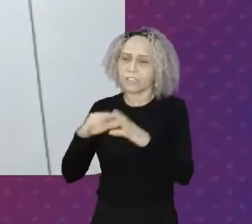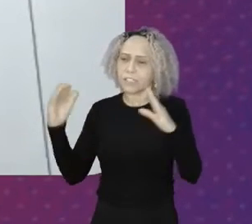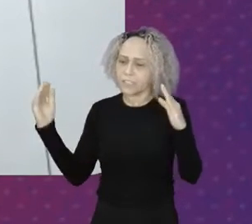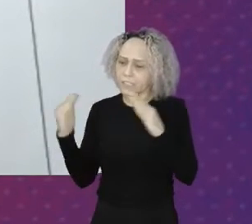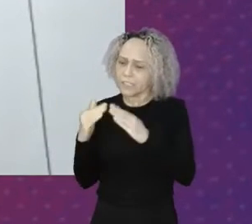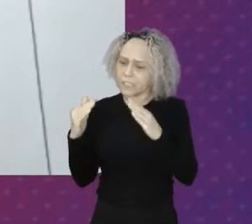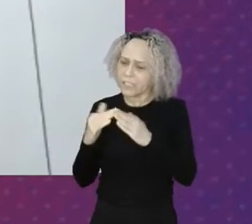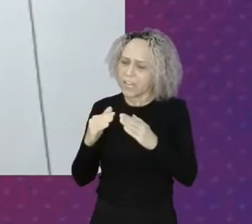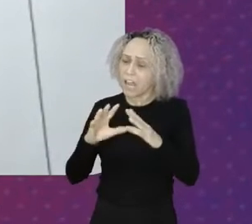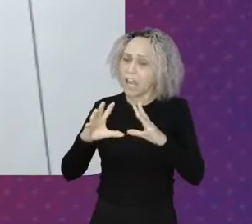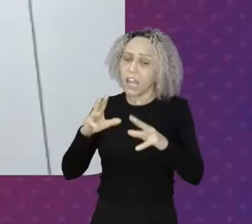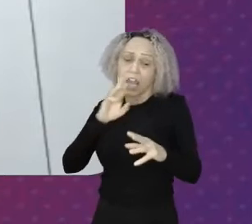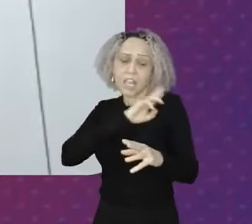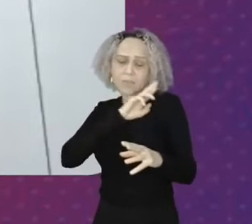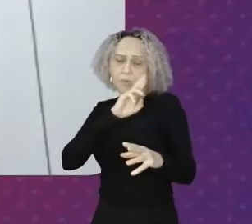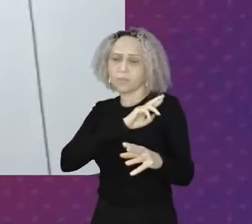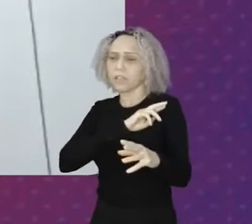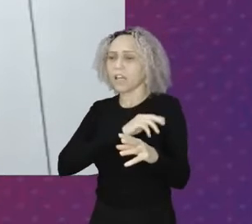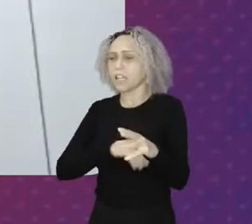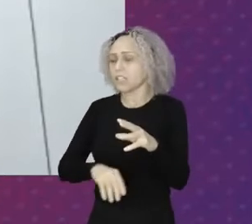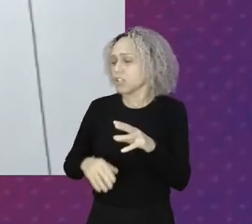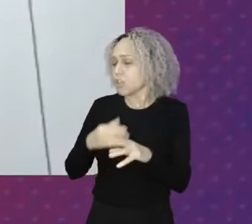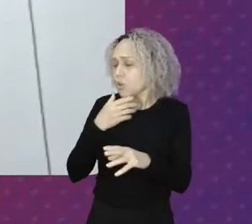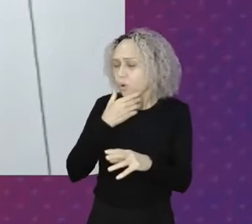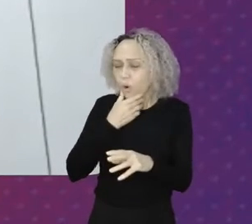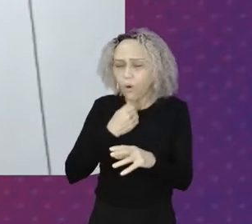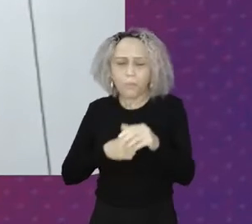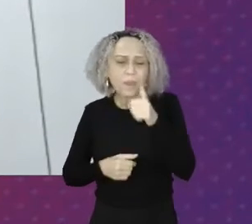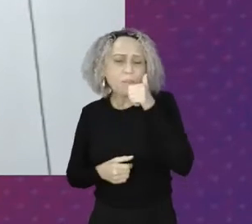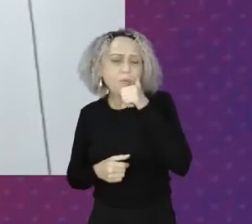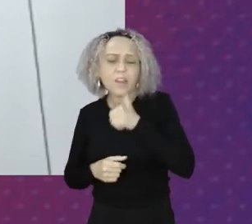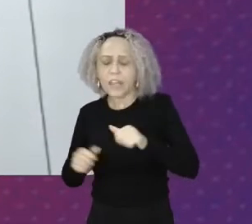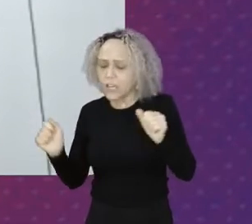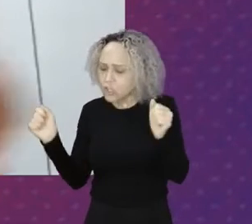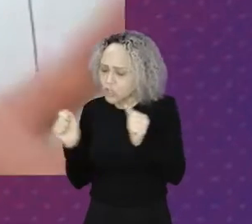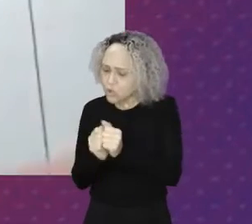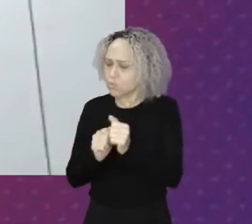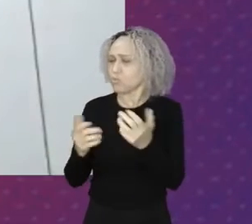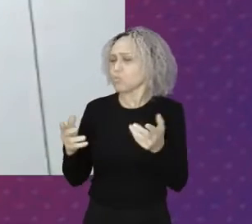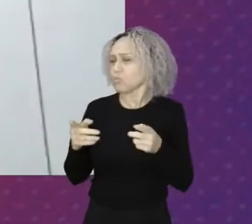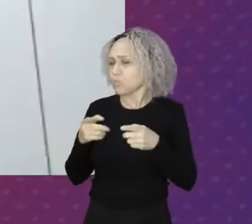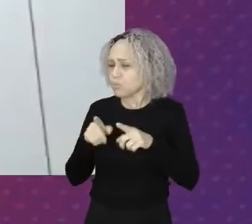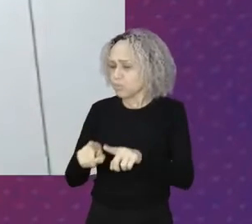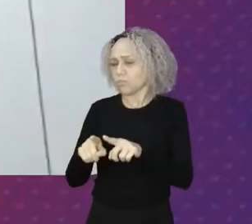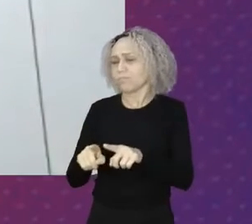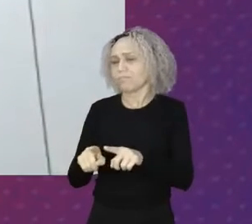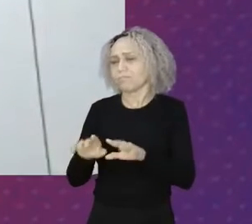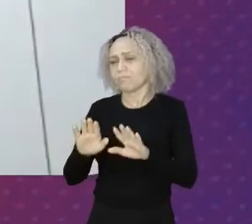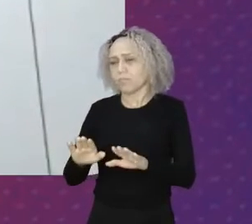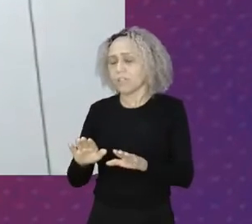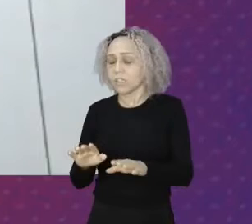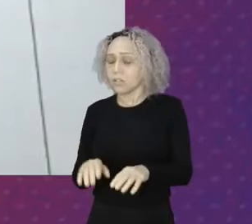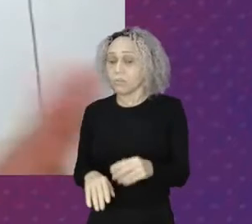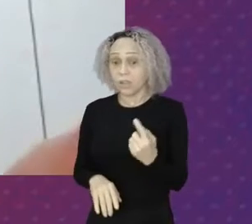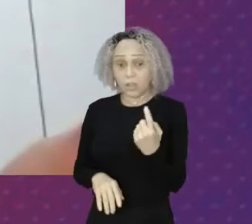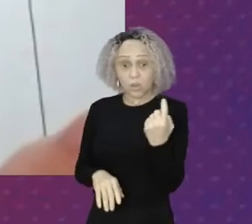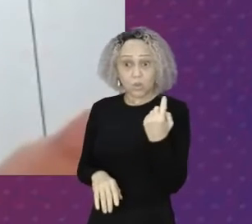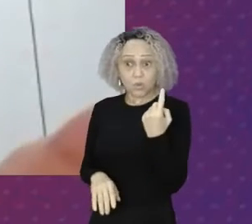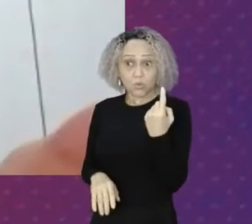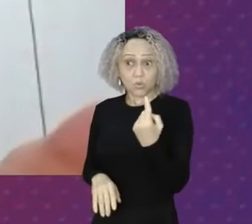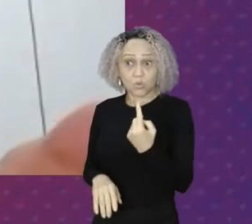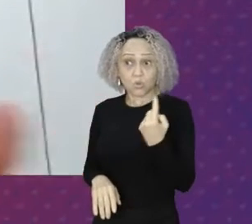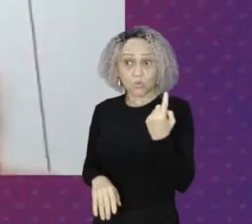de todos e todas dentro de um lar, e quando você não tem esse compartilhamento de tarefas, você está